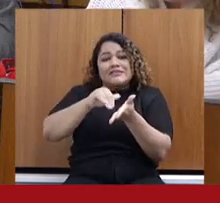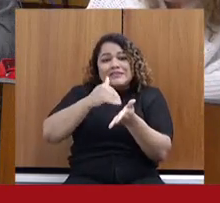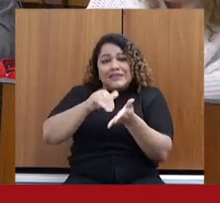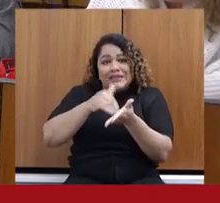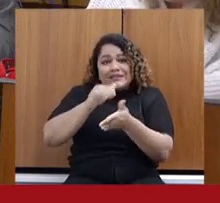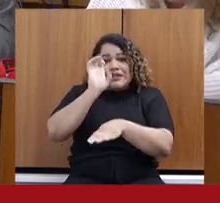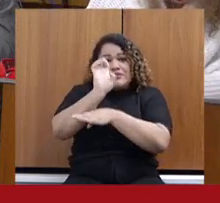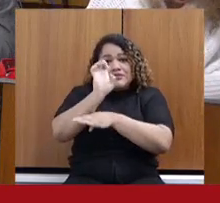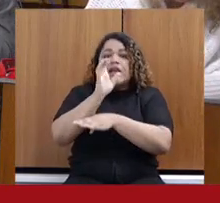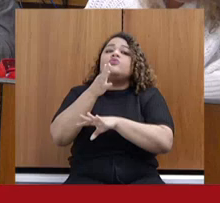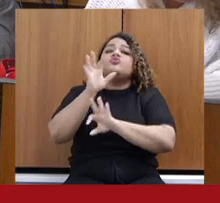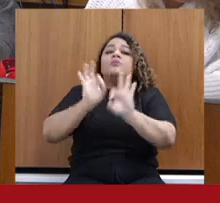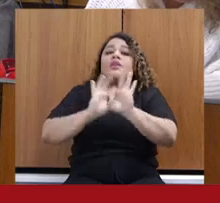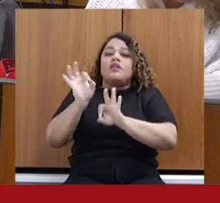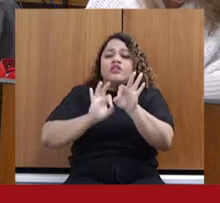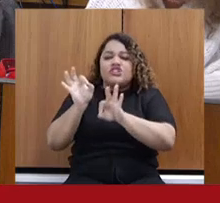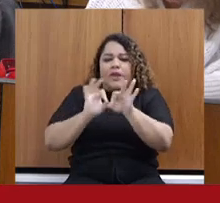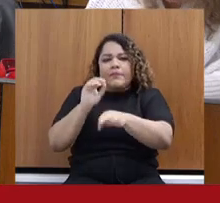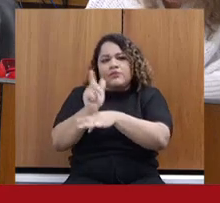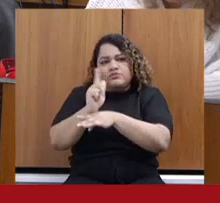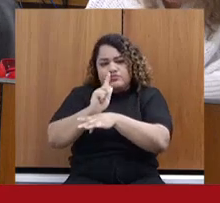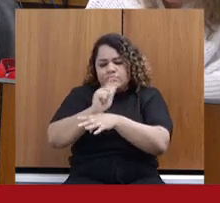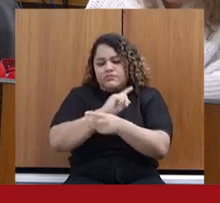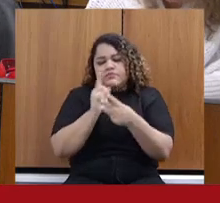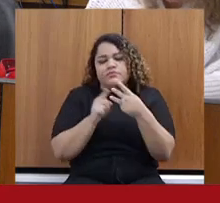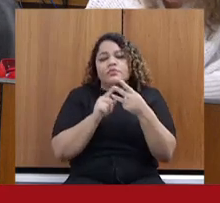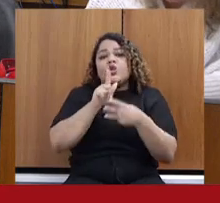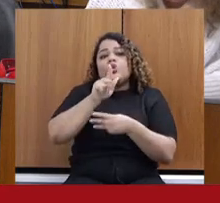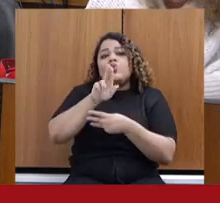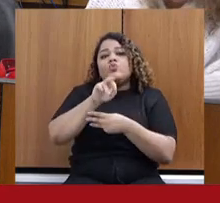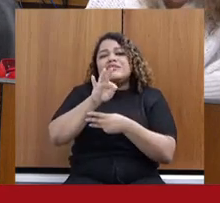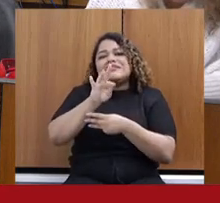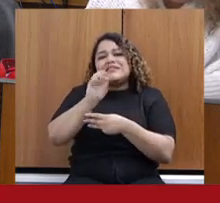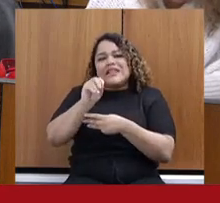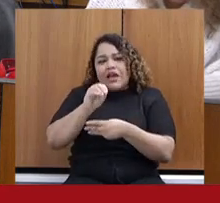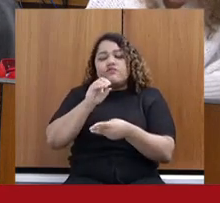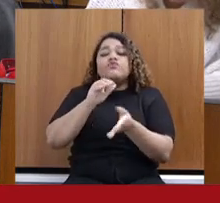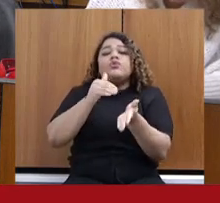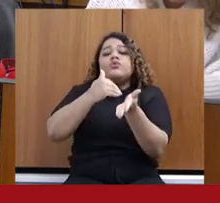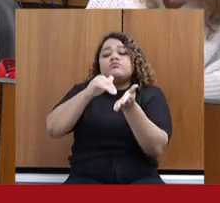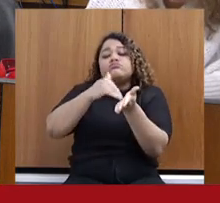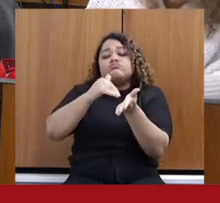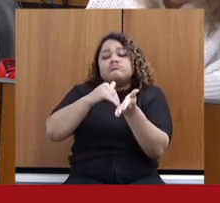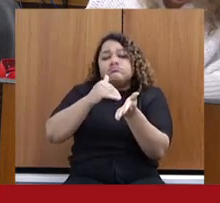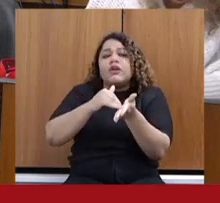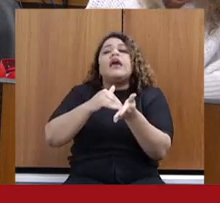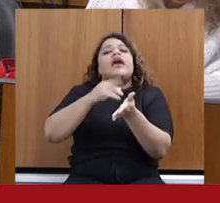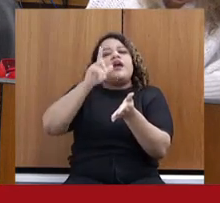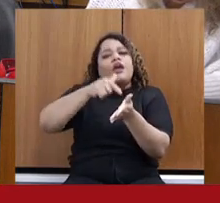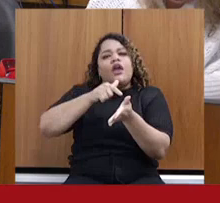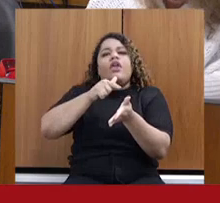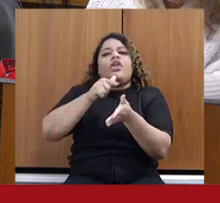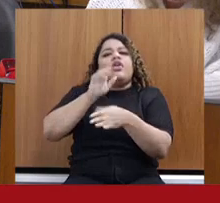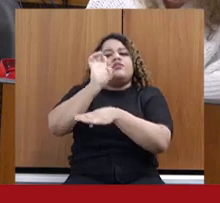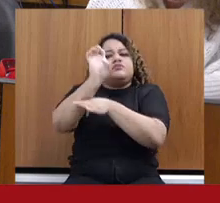Planejamento e Gestão. Gustavo de Oliveira Barbosa, secretário de Estado da Fazenda.